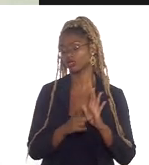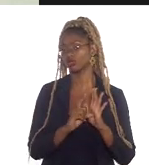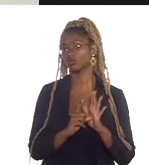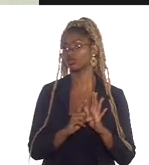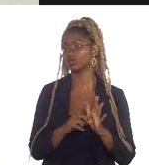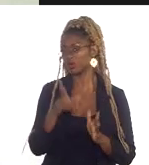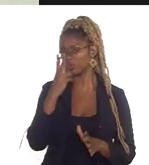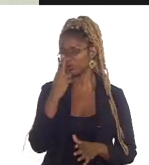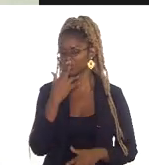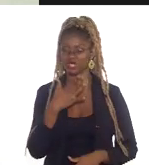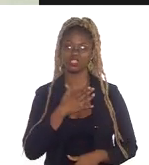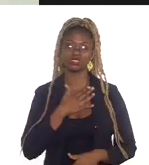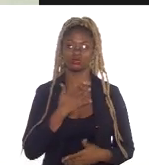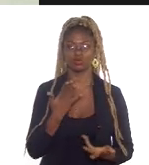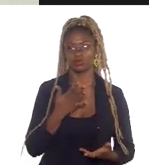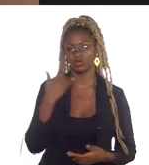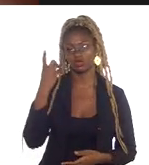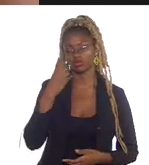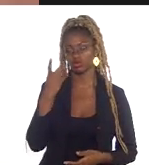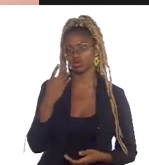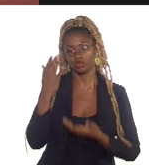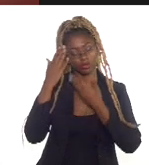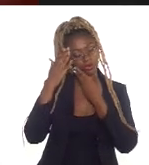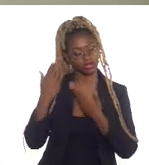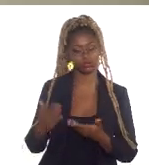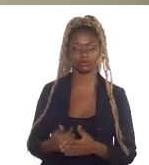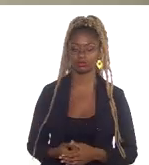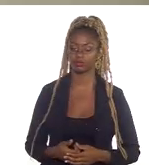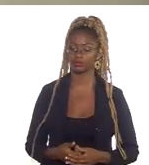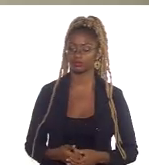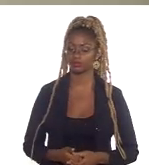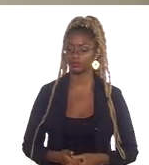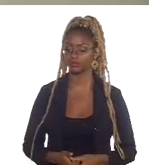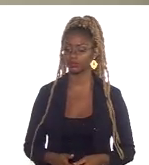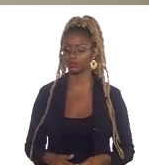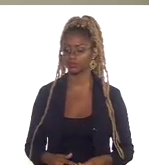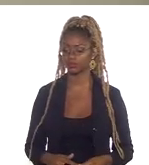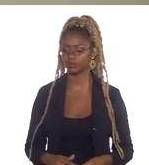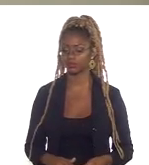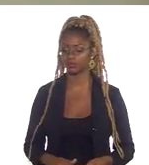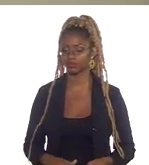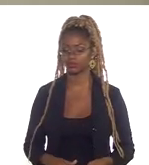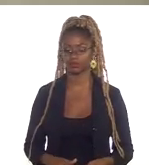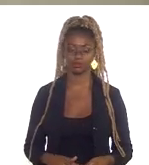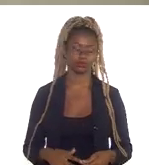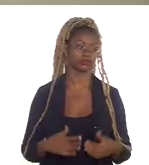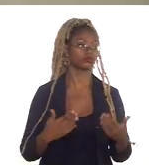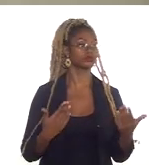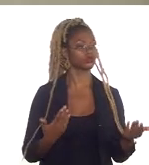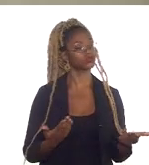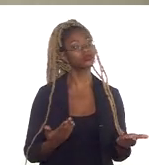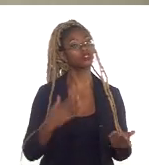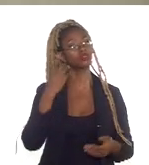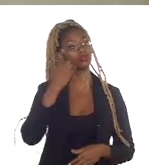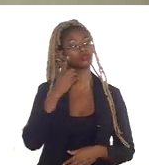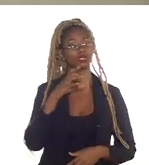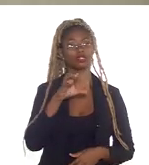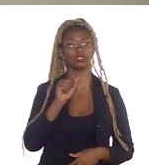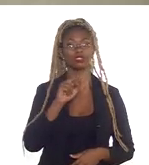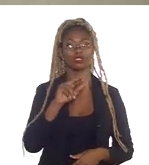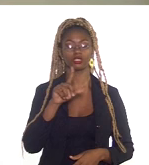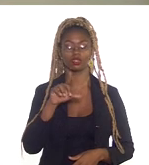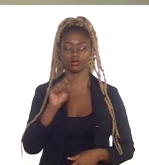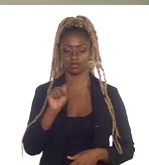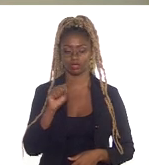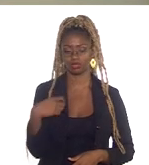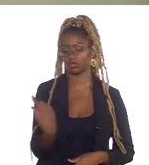ficou parecendo para mim, deputado. Obrigado. Eu agradeço ao deputado Carlos Marcelo. Mas veja só, deputado Carlos Marcelo, a gente está fazendo um